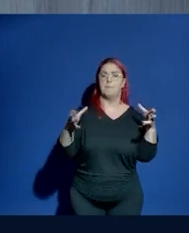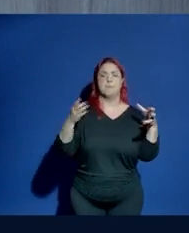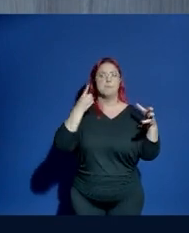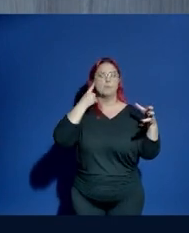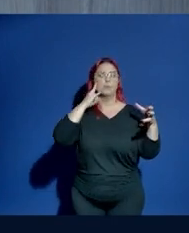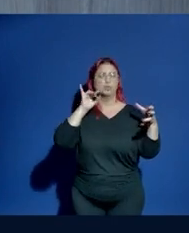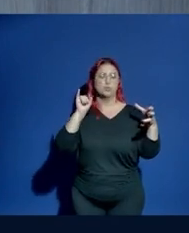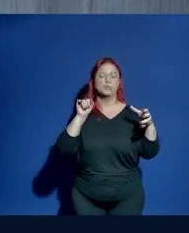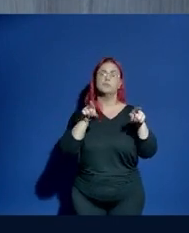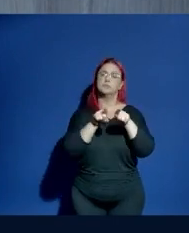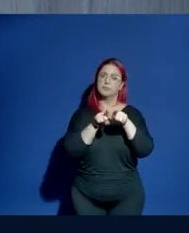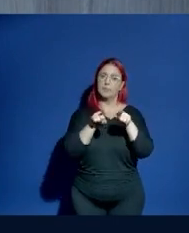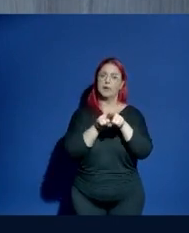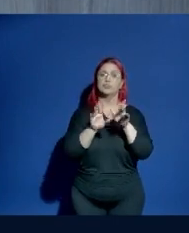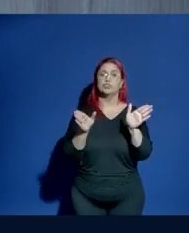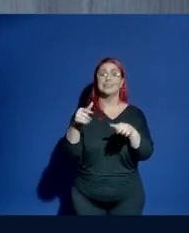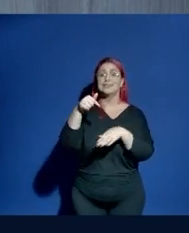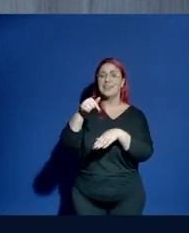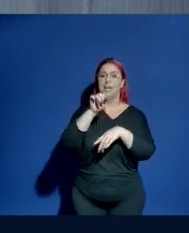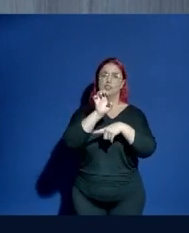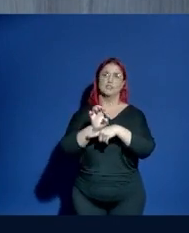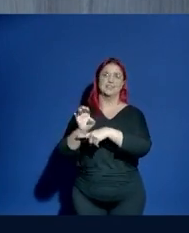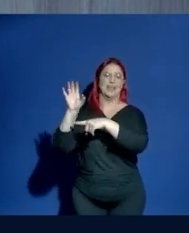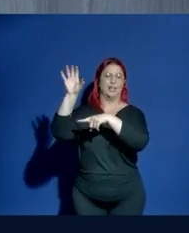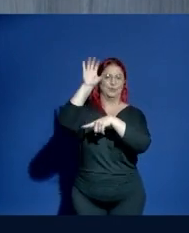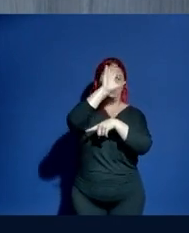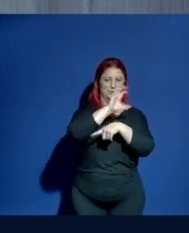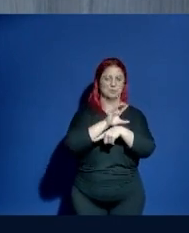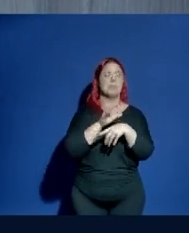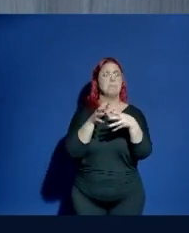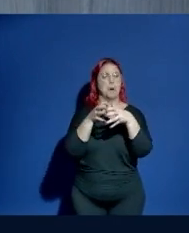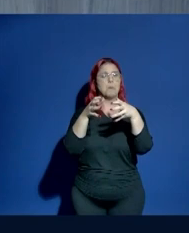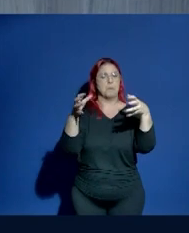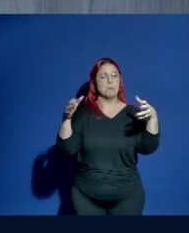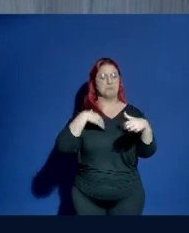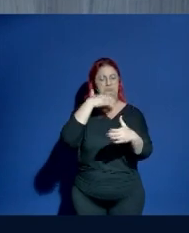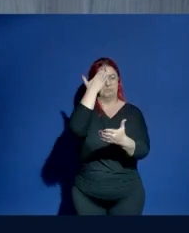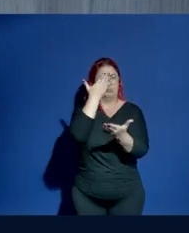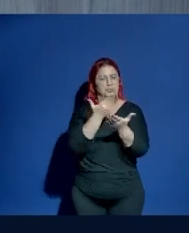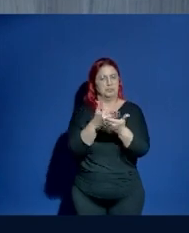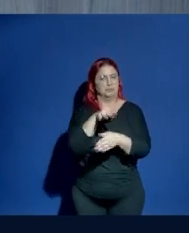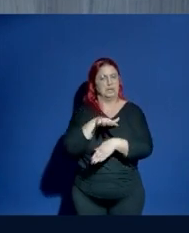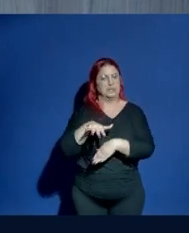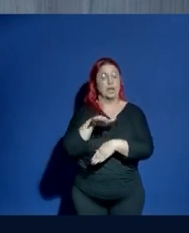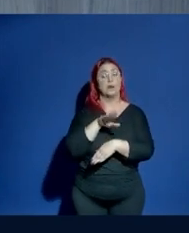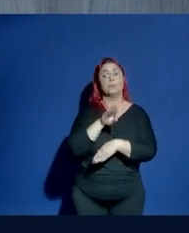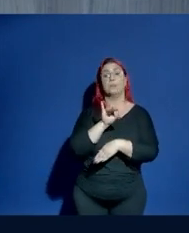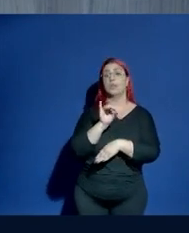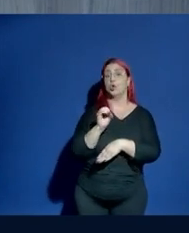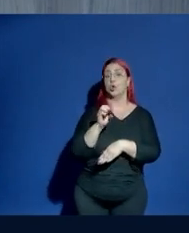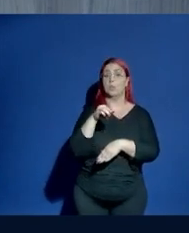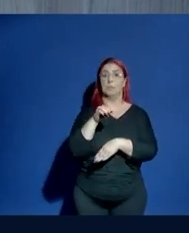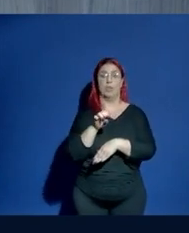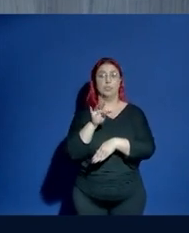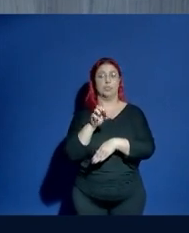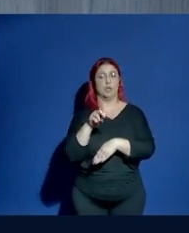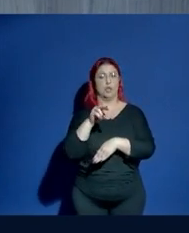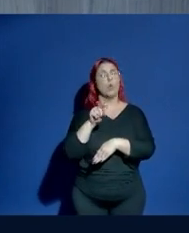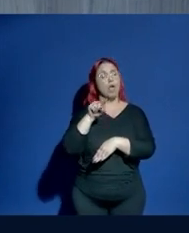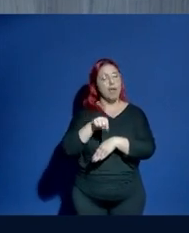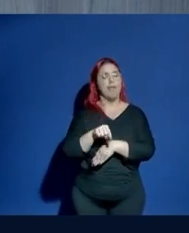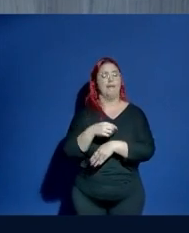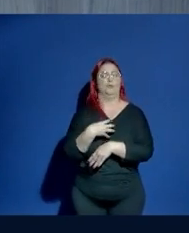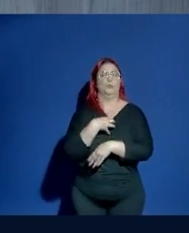e crescendo já também crescendo bastante confiando muito no setor a gente tem que cobrir metano ele é a maneira mais